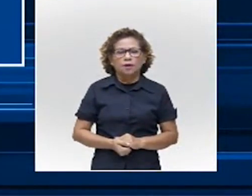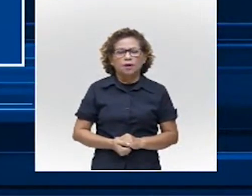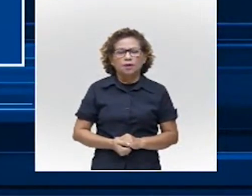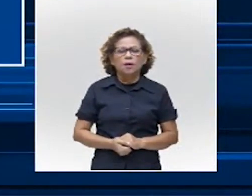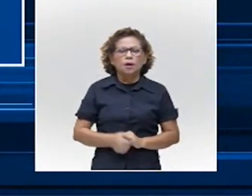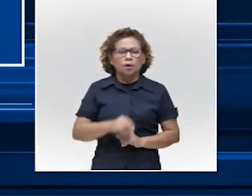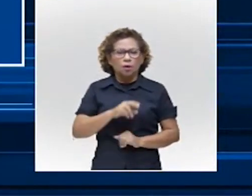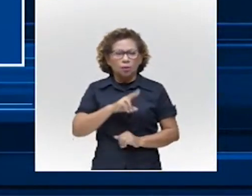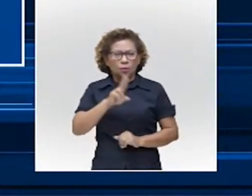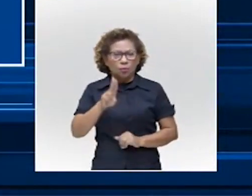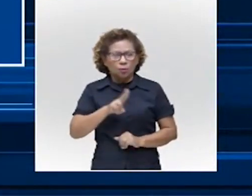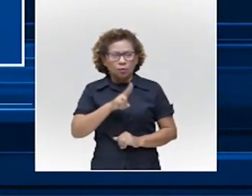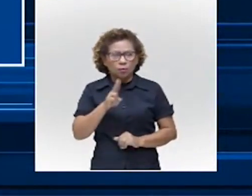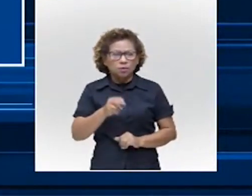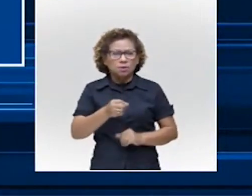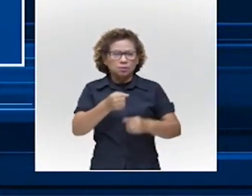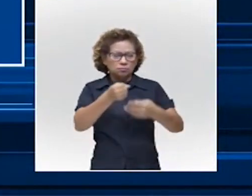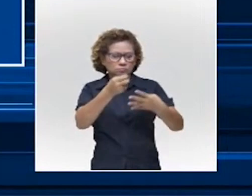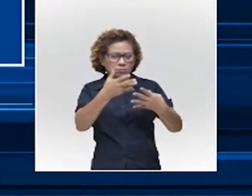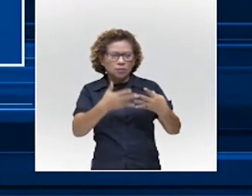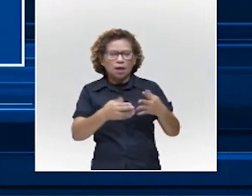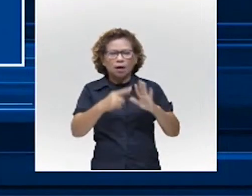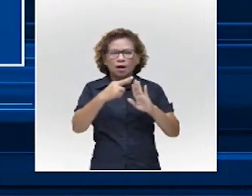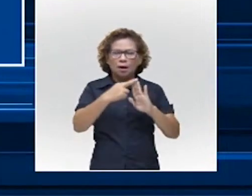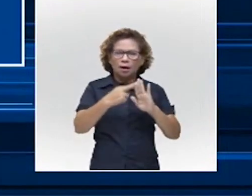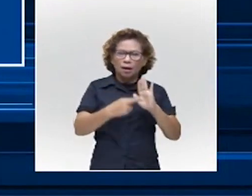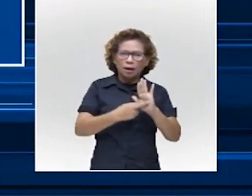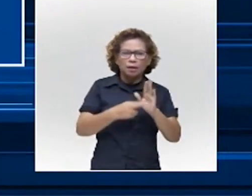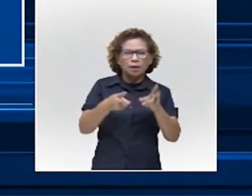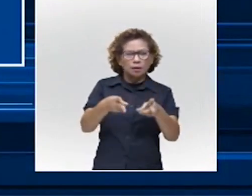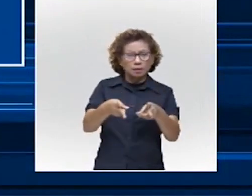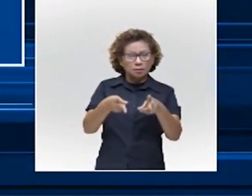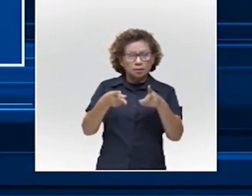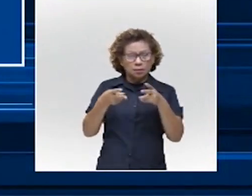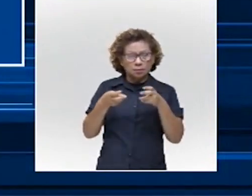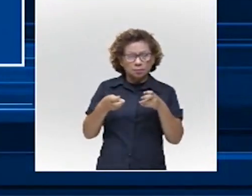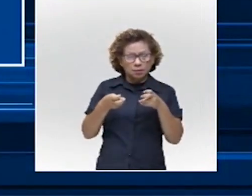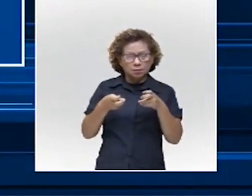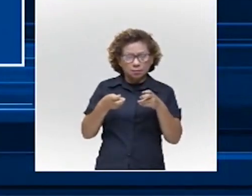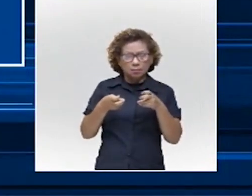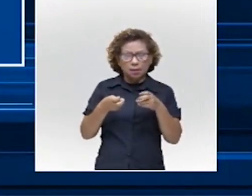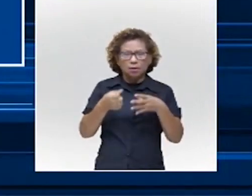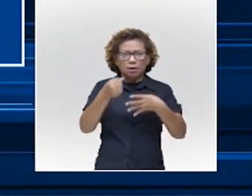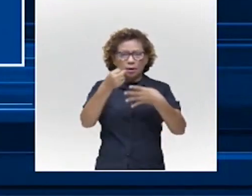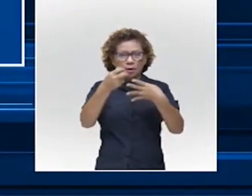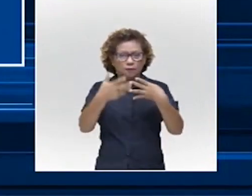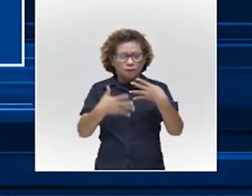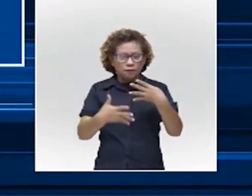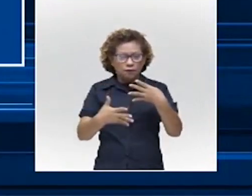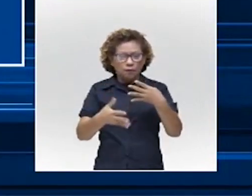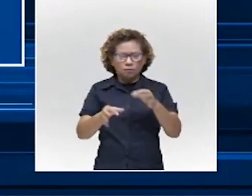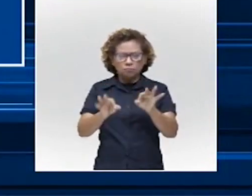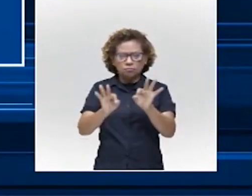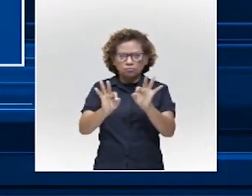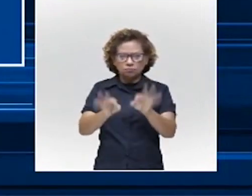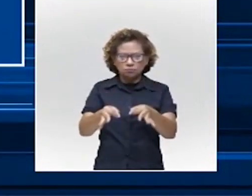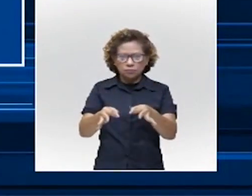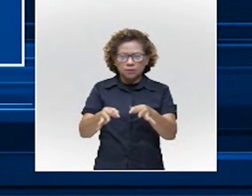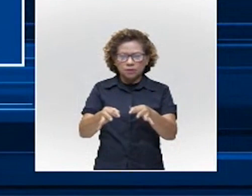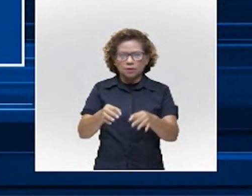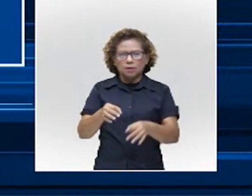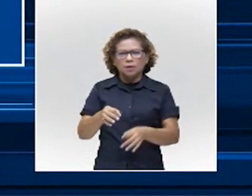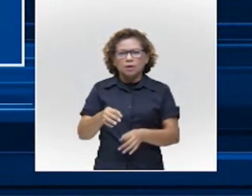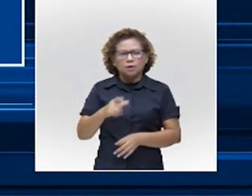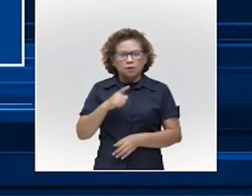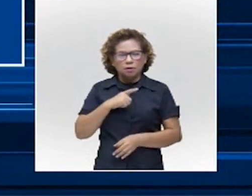teorema de Pitágoras, a gente consegue perceber que a fórmula que vai me determinar a medida da diagonal